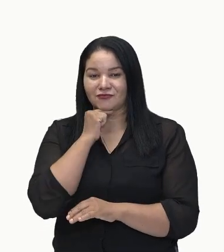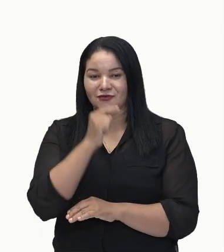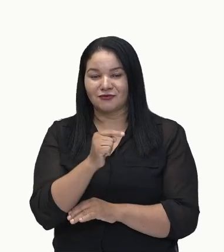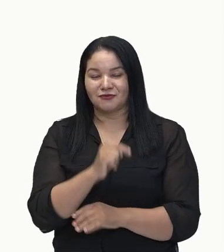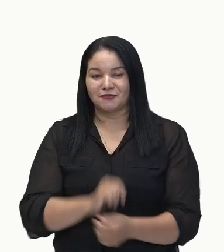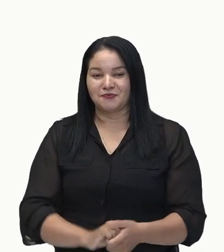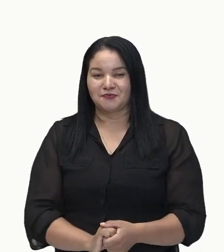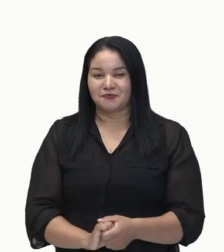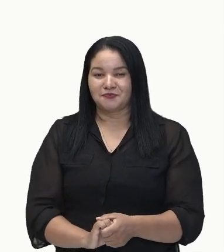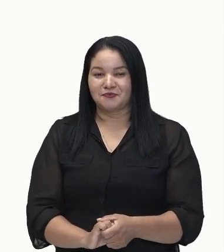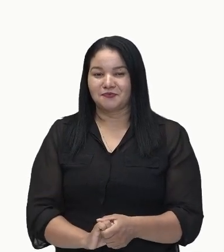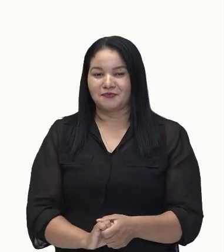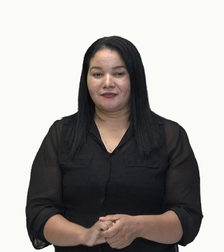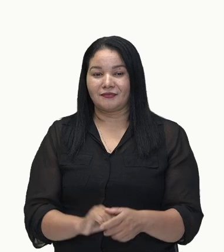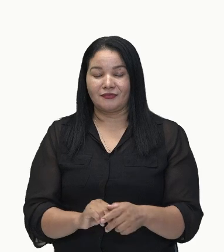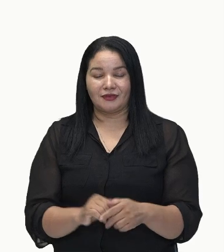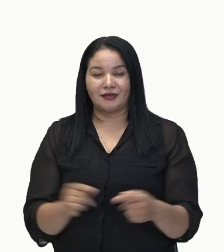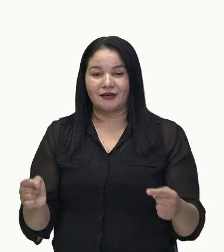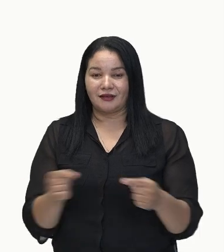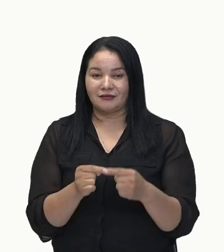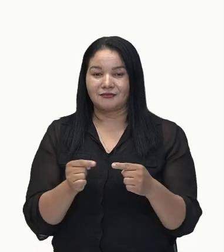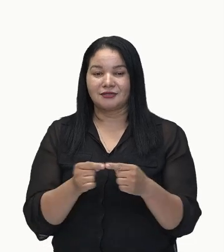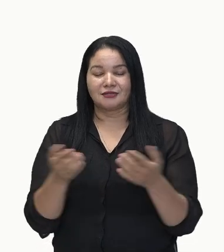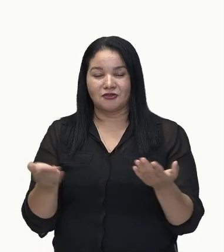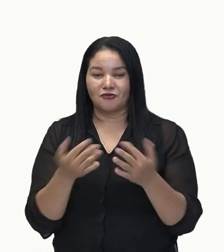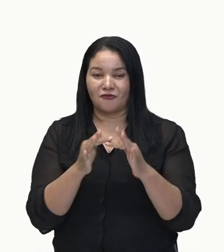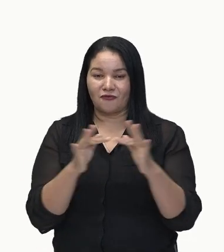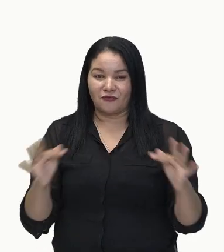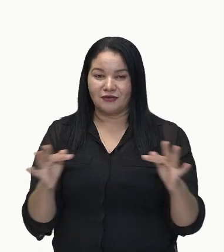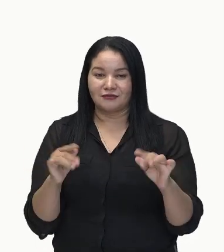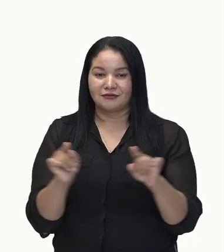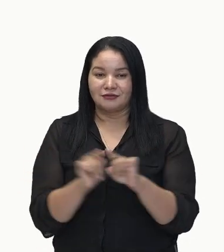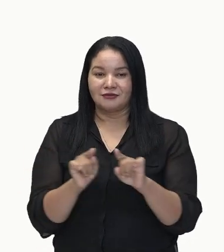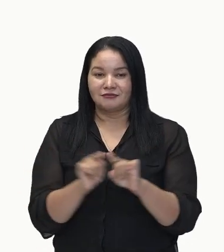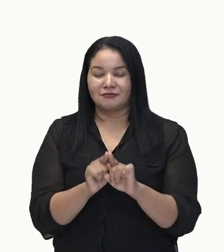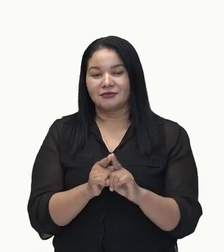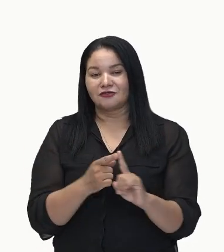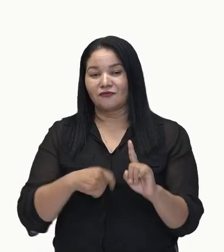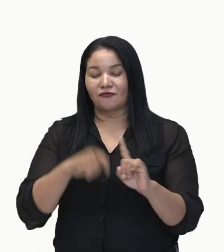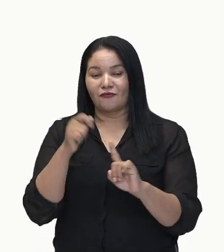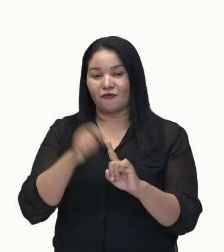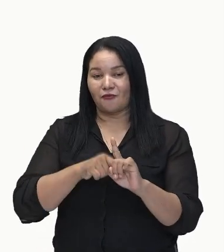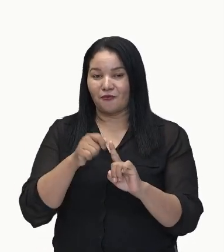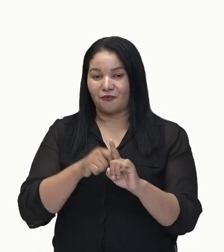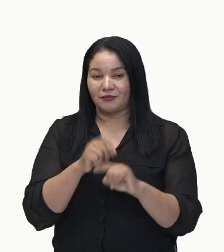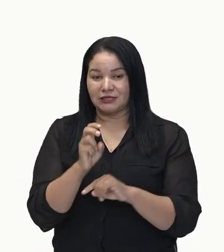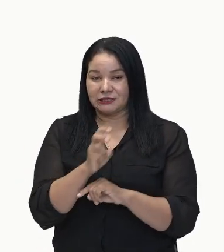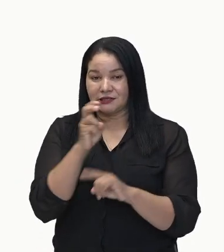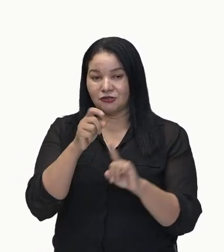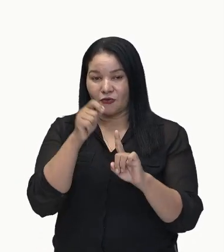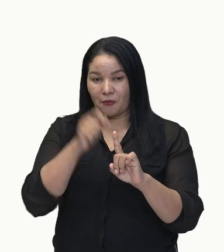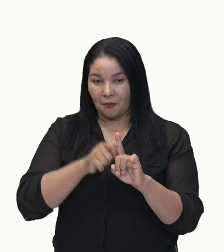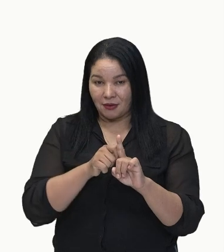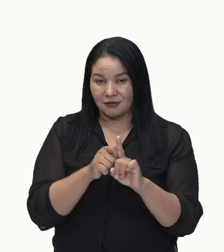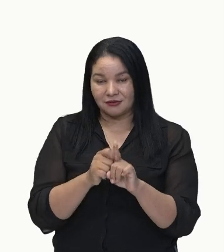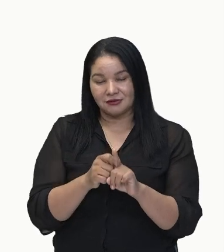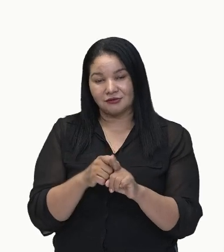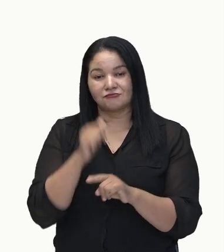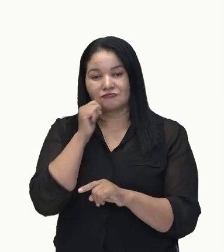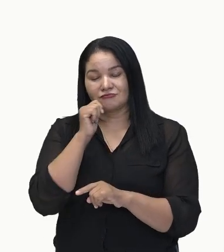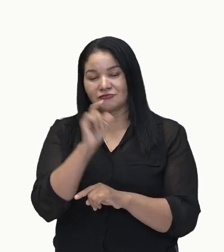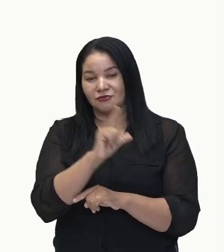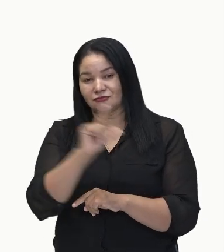aqui, olha só o exemplo que nós trouxemos. Então tá aí, ó. Faz 5 meses que ela foi embora,